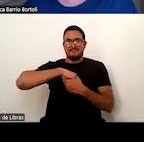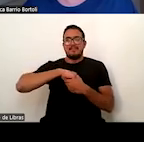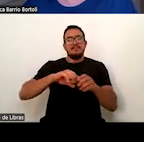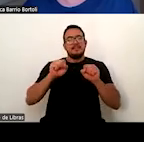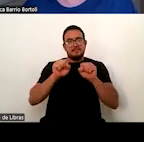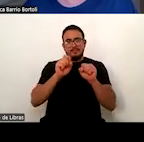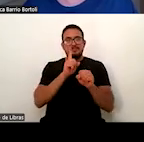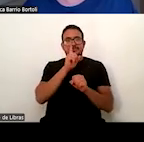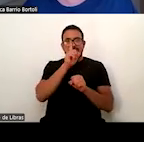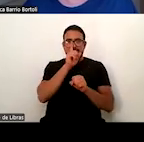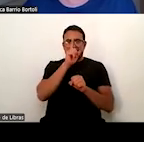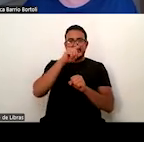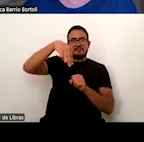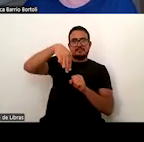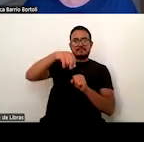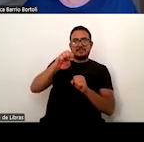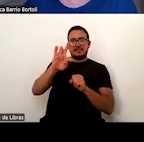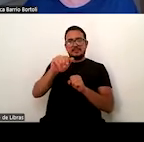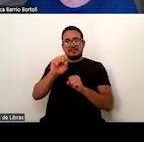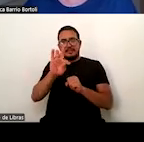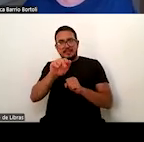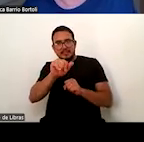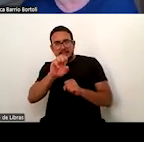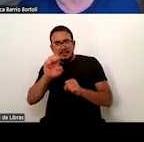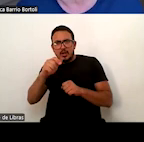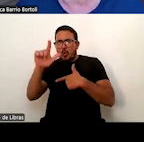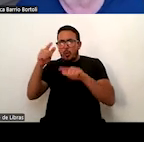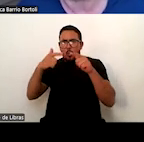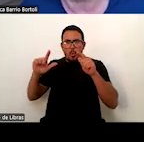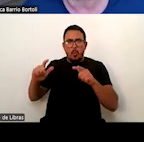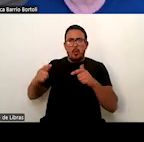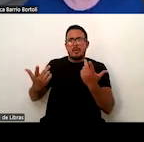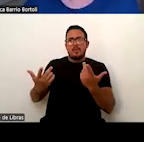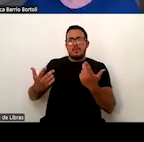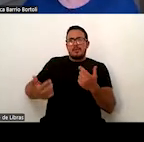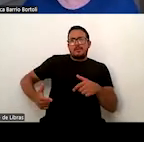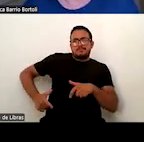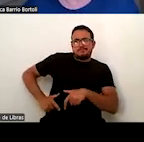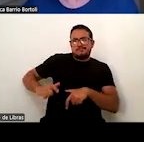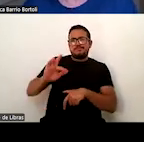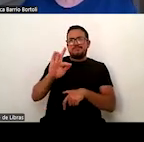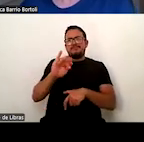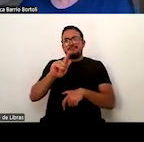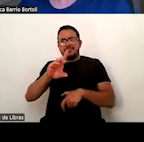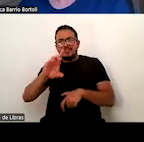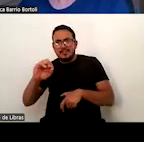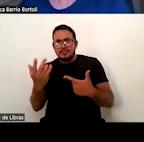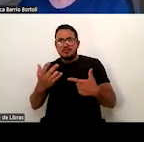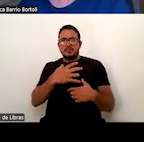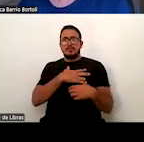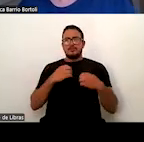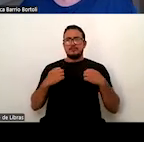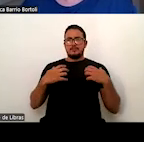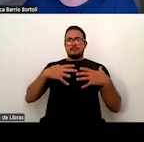as outras regiões do fígado, como pulmão, do corpo, né? Como fígado, pulmão, peritônio.